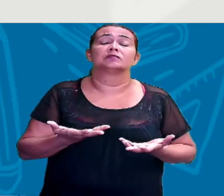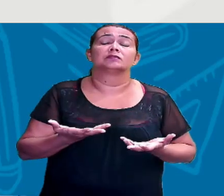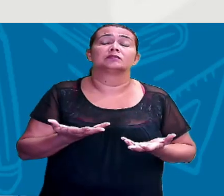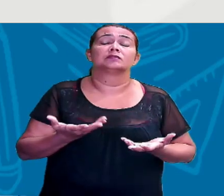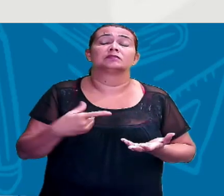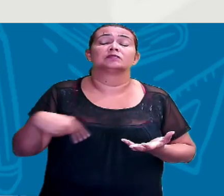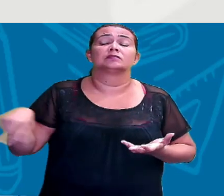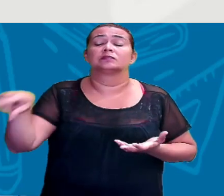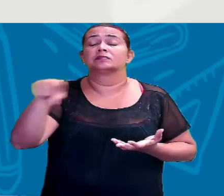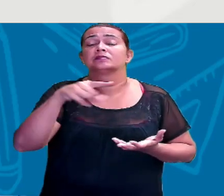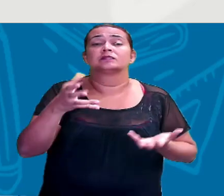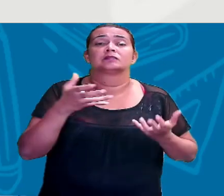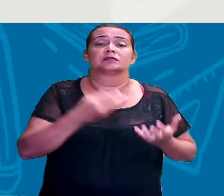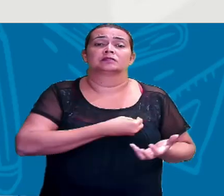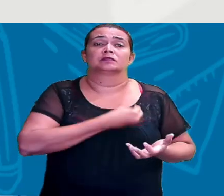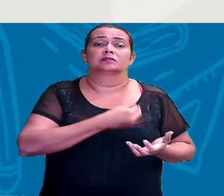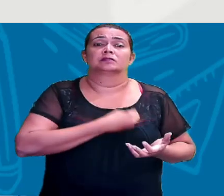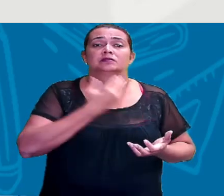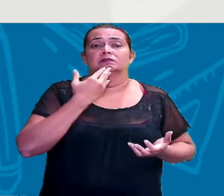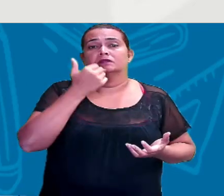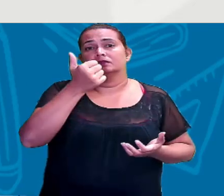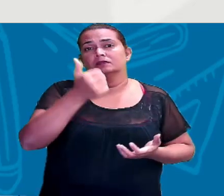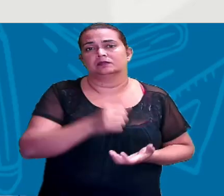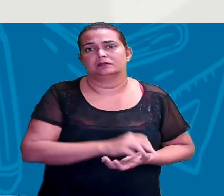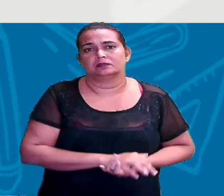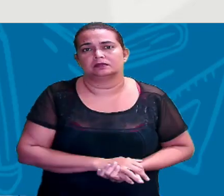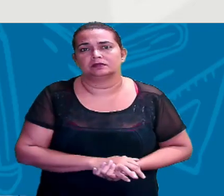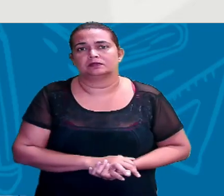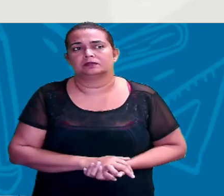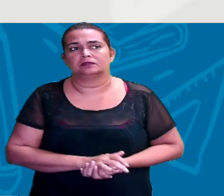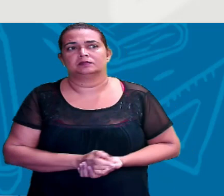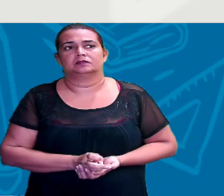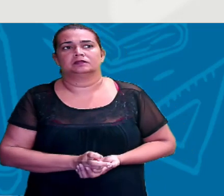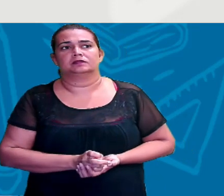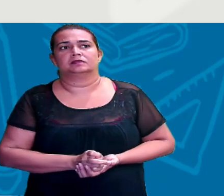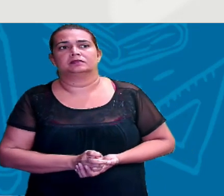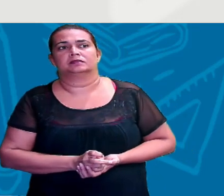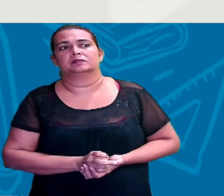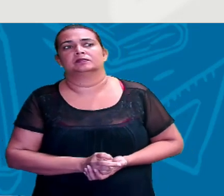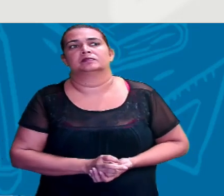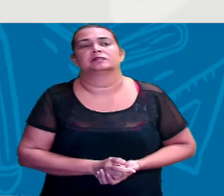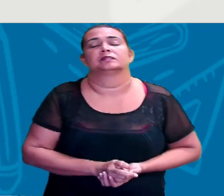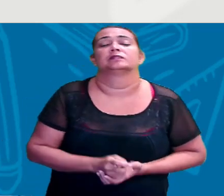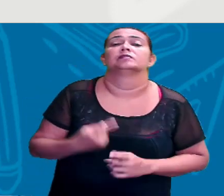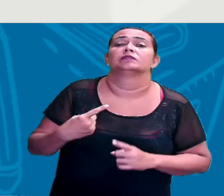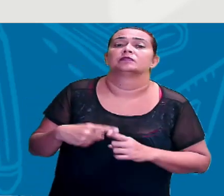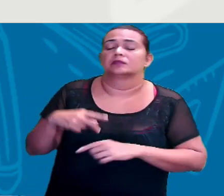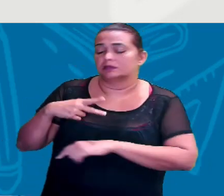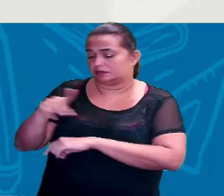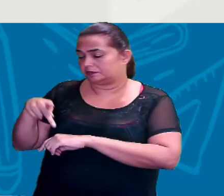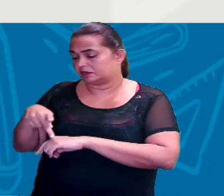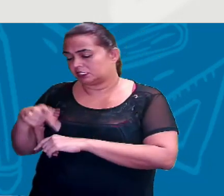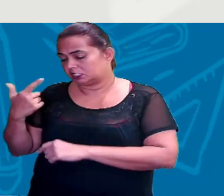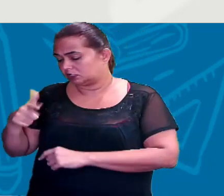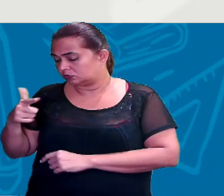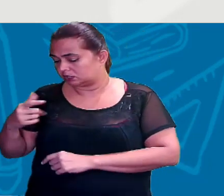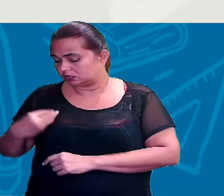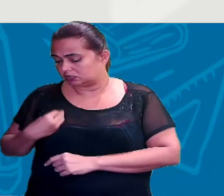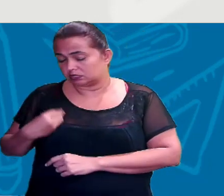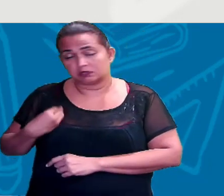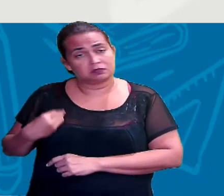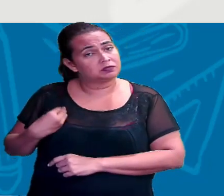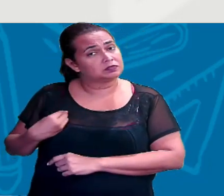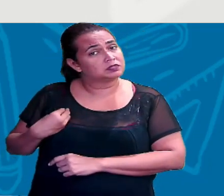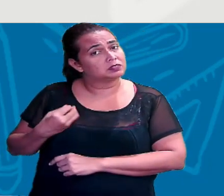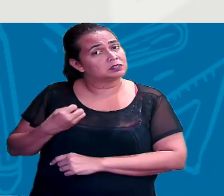buscar uma melhor qualidade de vida, já que no seu país, né, você já não tem acesso a tanta